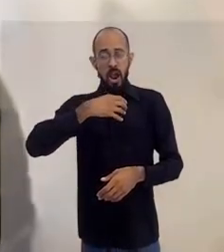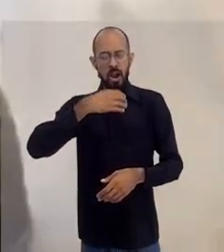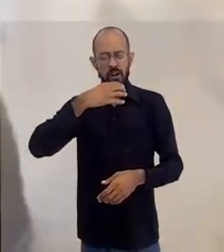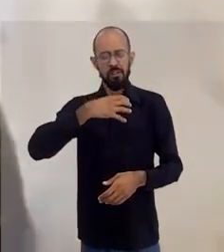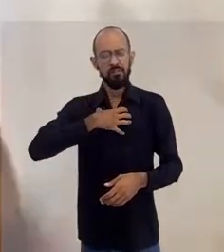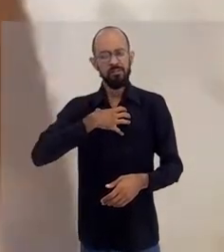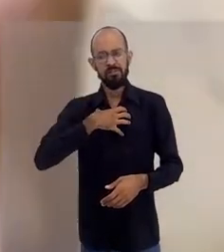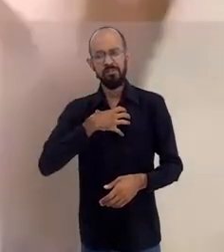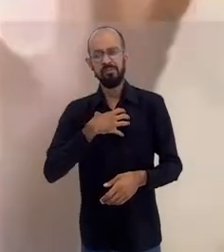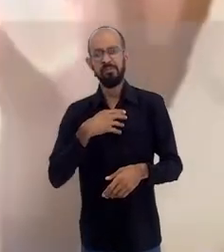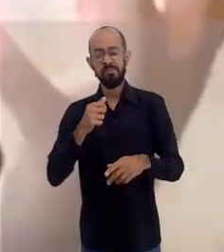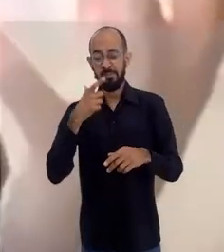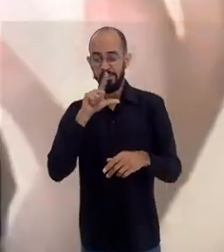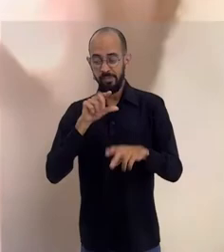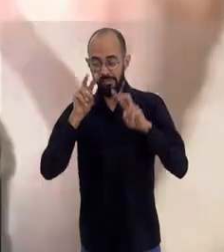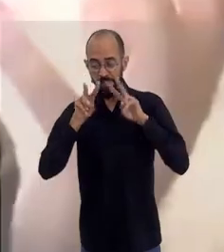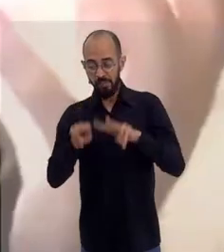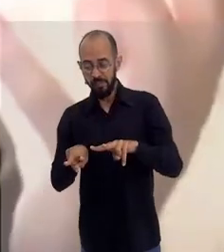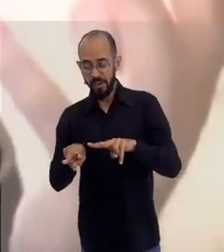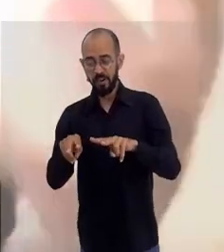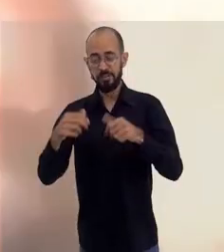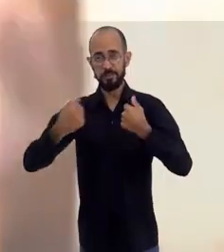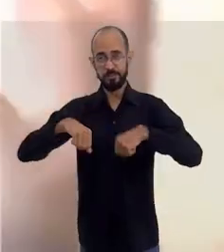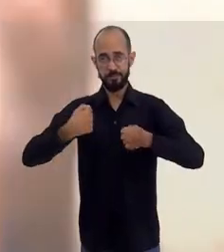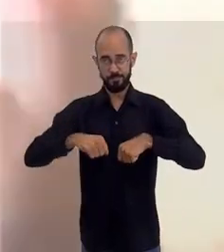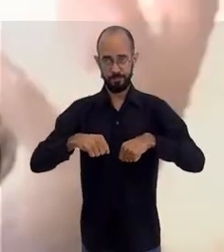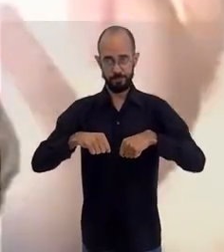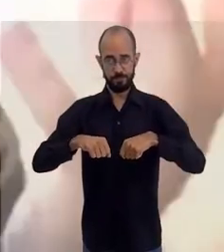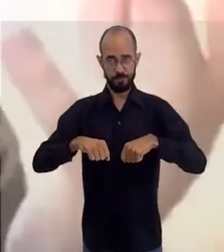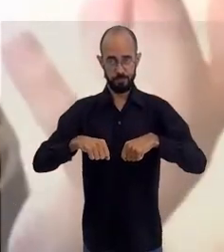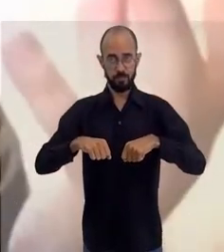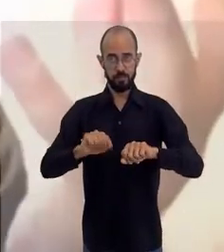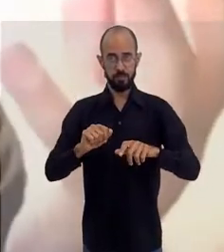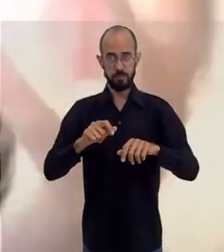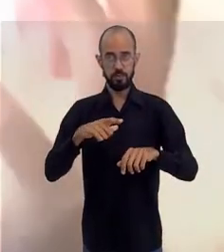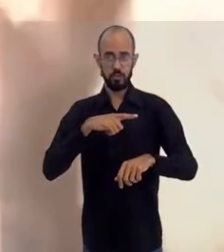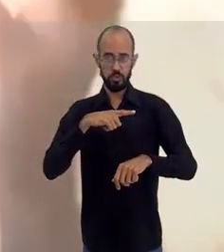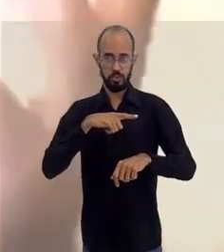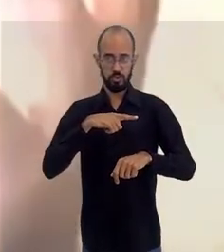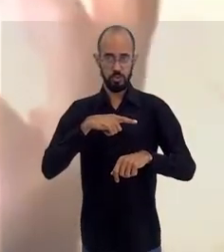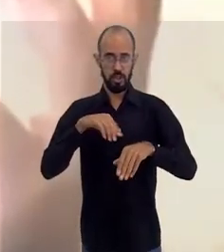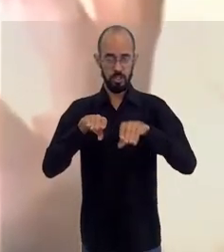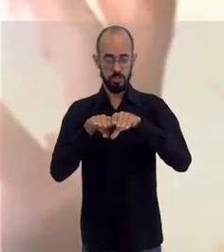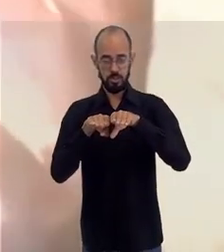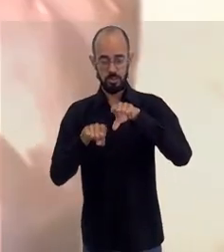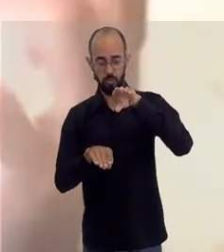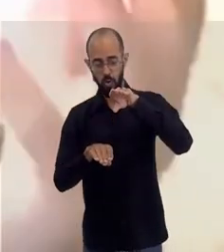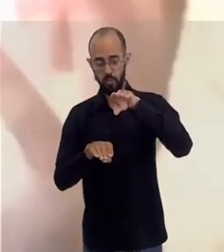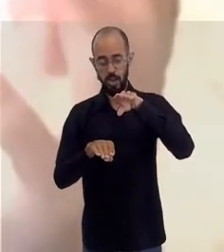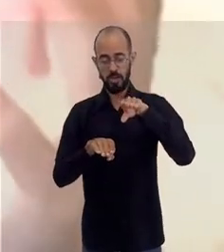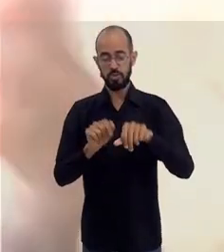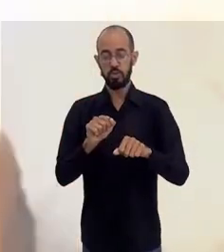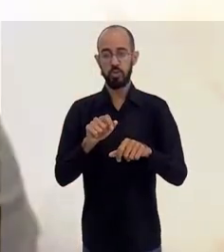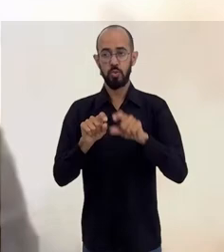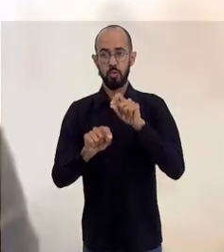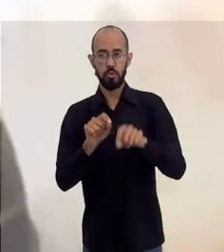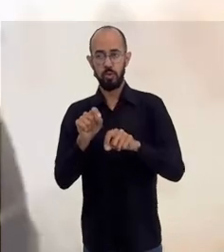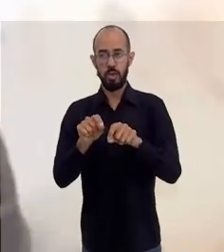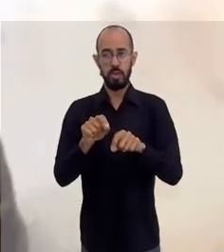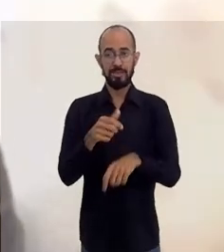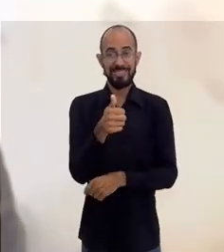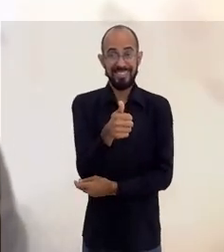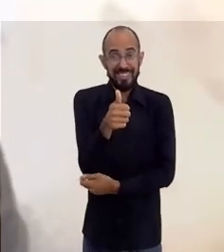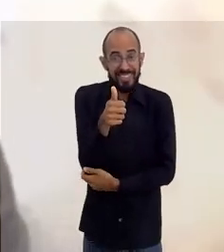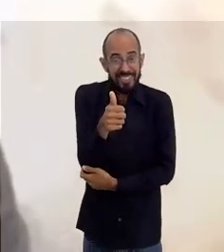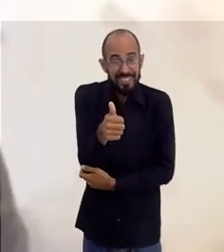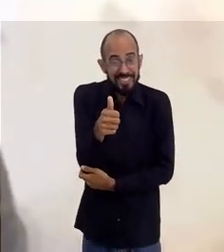que consegue enxergar essa necessidade gritante que a gente tem aqui de desigualdade né a gente está falando de de